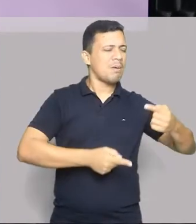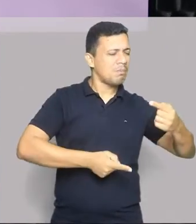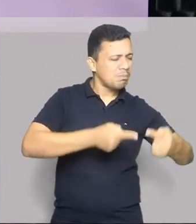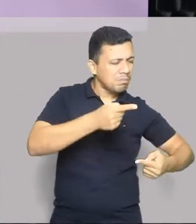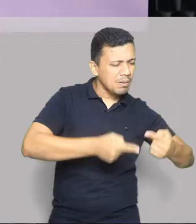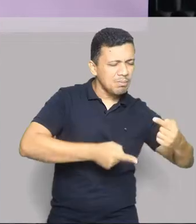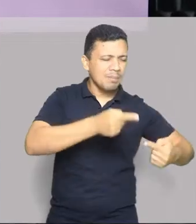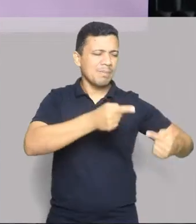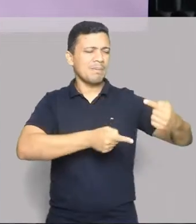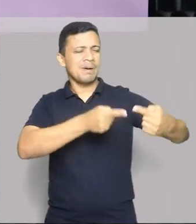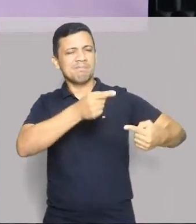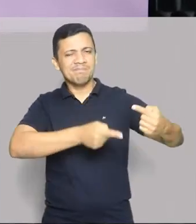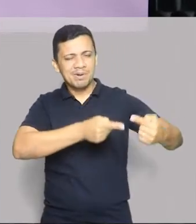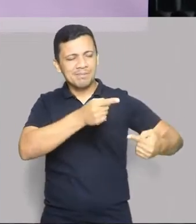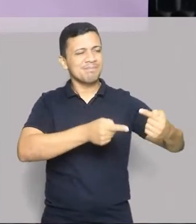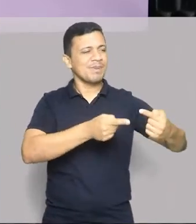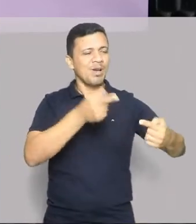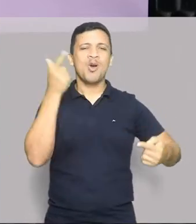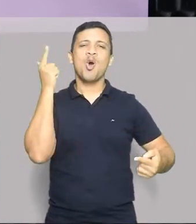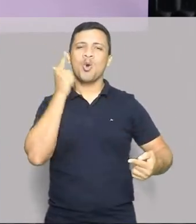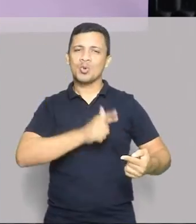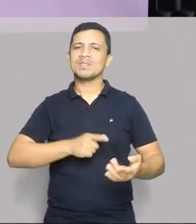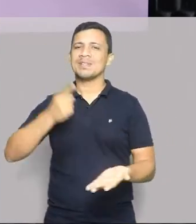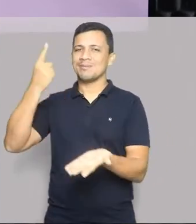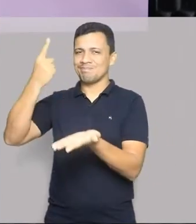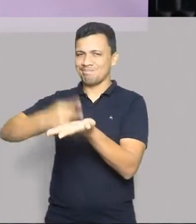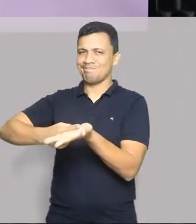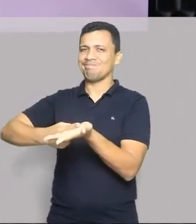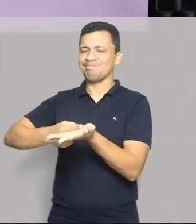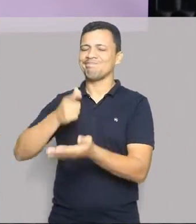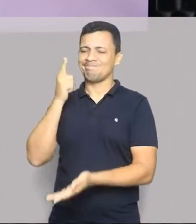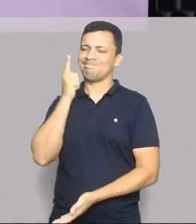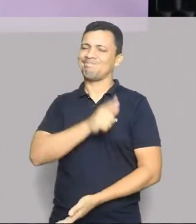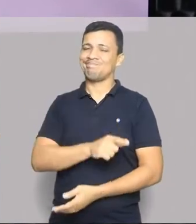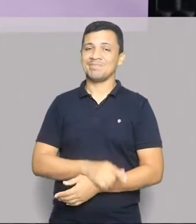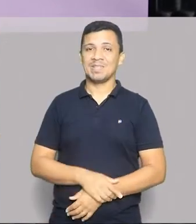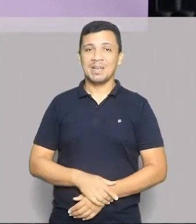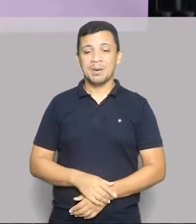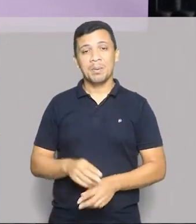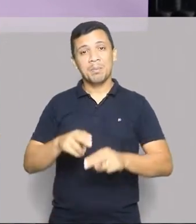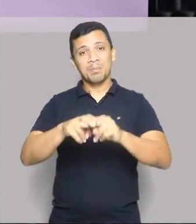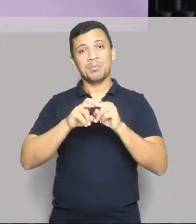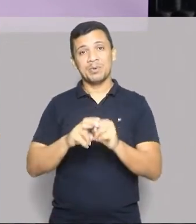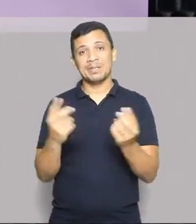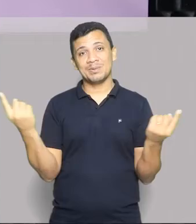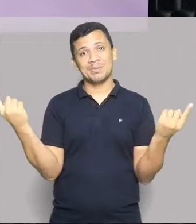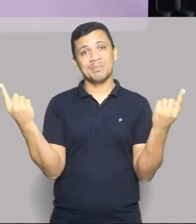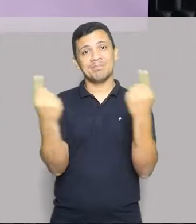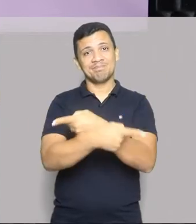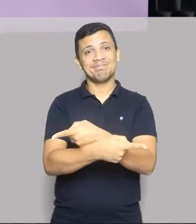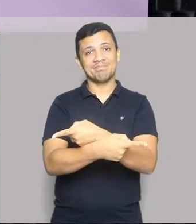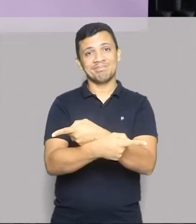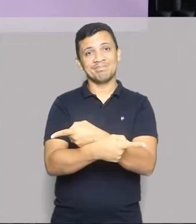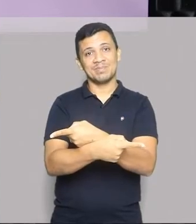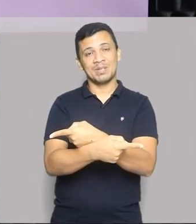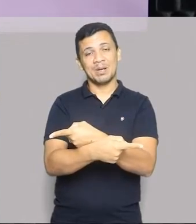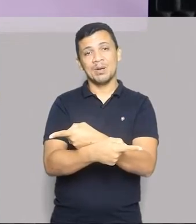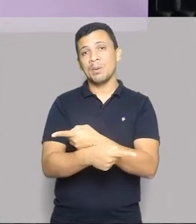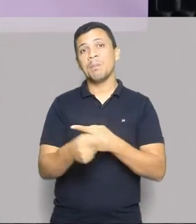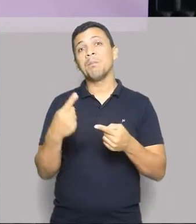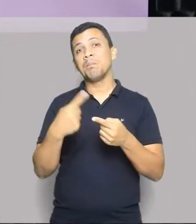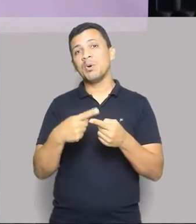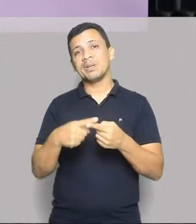né, normalmente chega a um acordo. A não concordância aí passa uma ideia